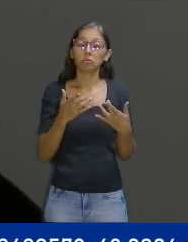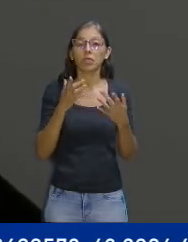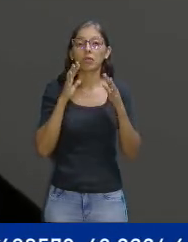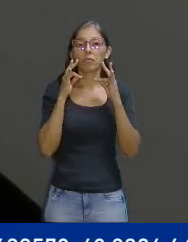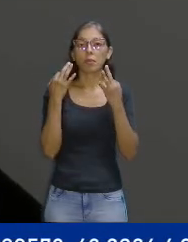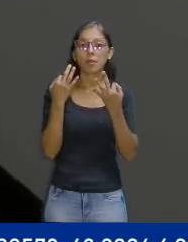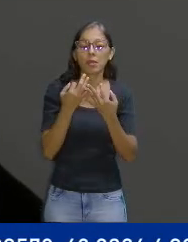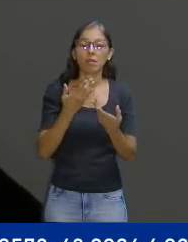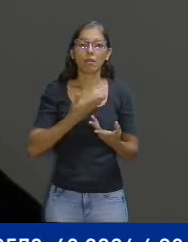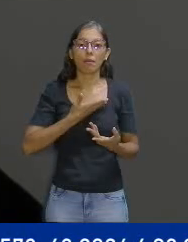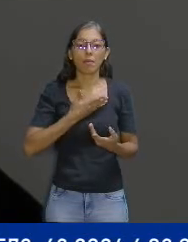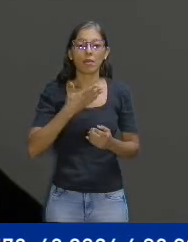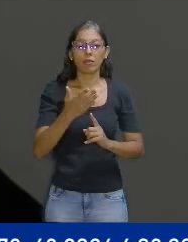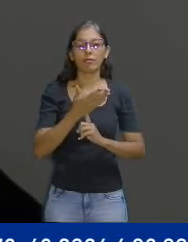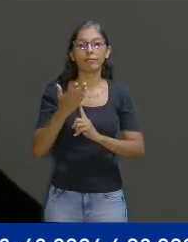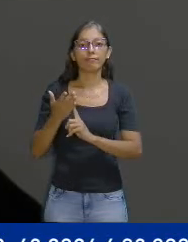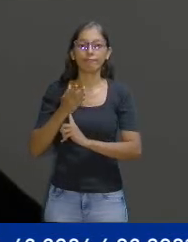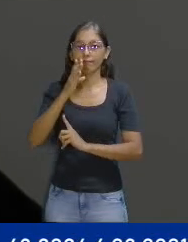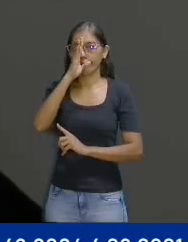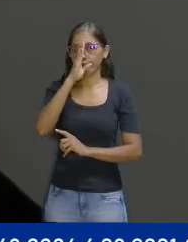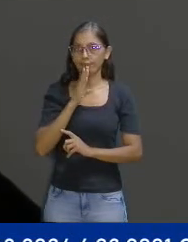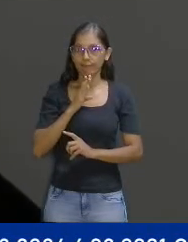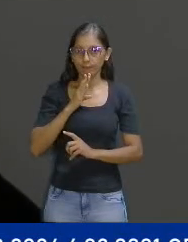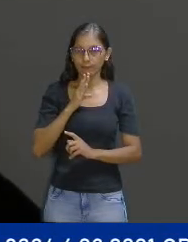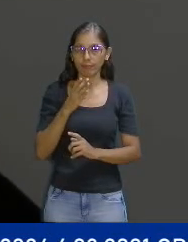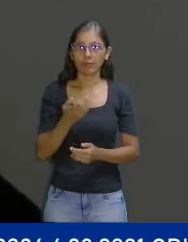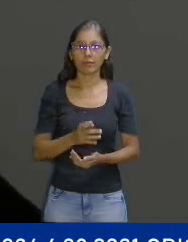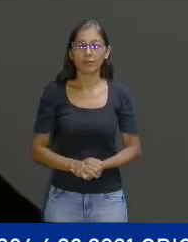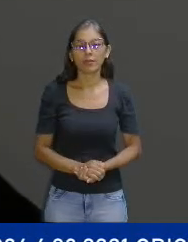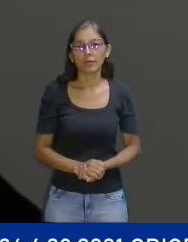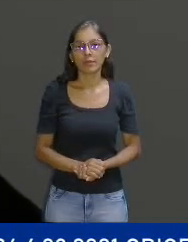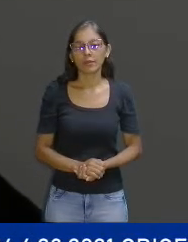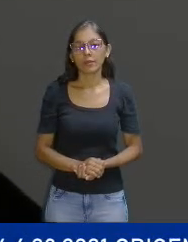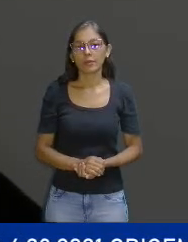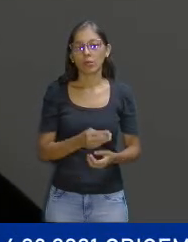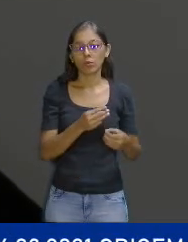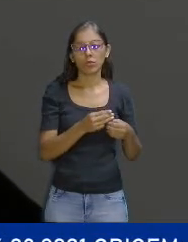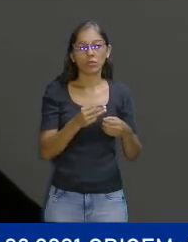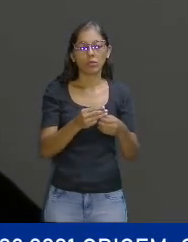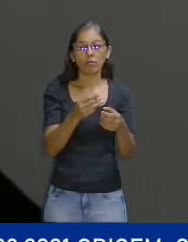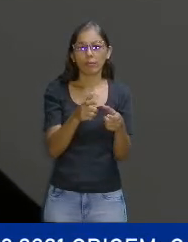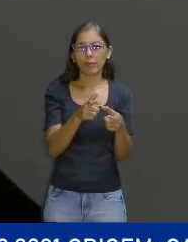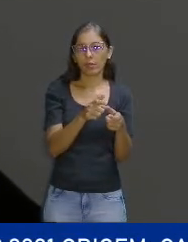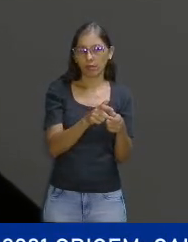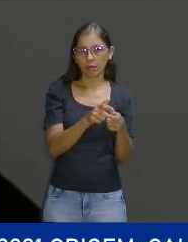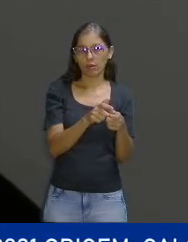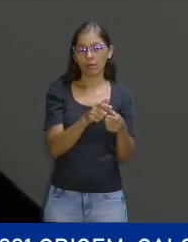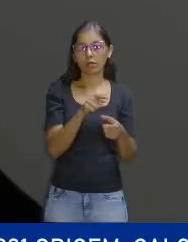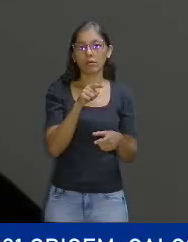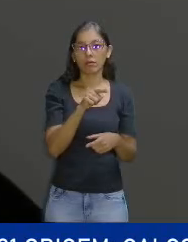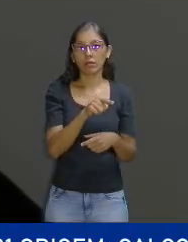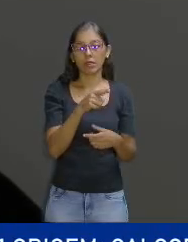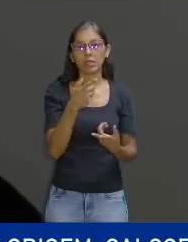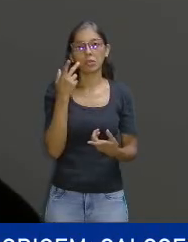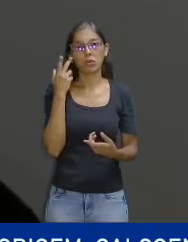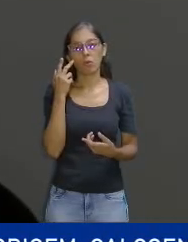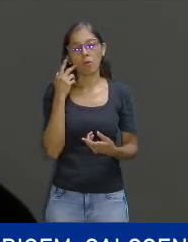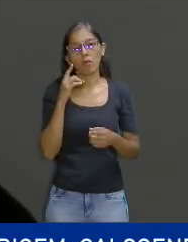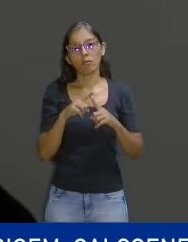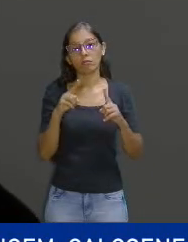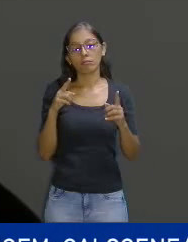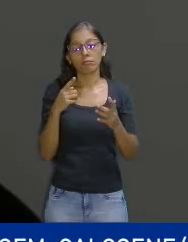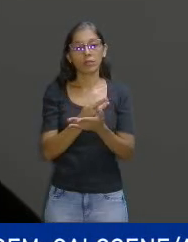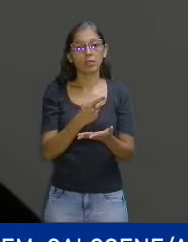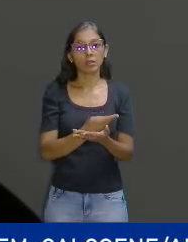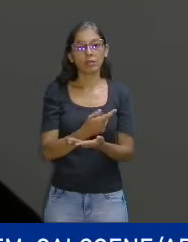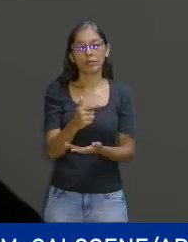e amigos, uma prática legítima e comum em pequenos municípios, o que não configura irregularidade. Ao final,